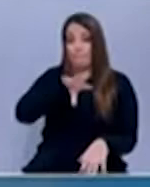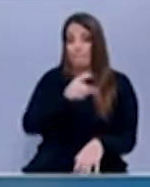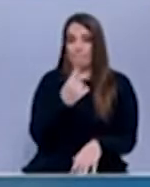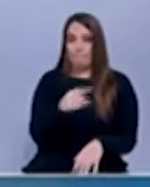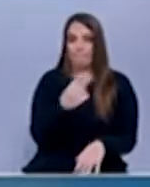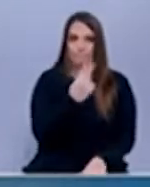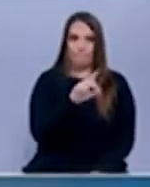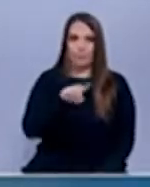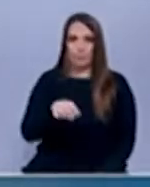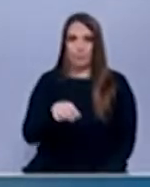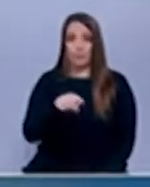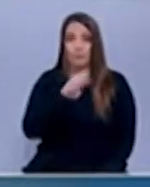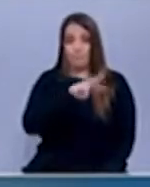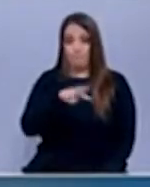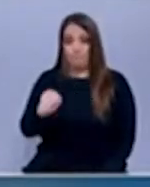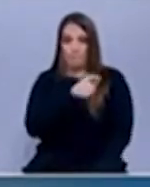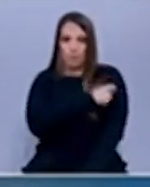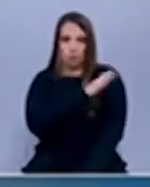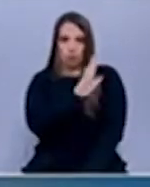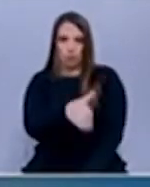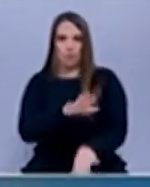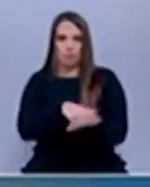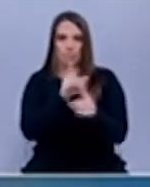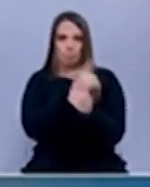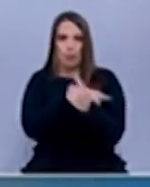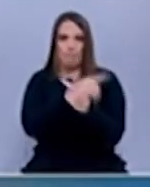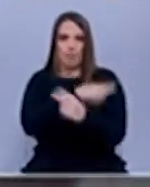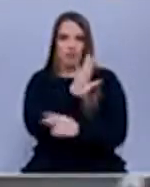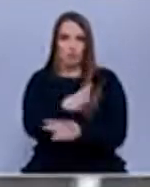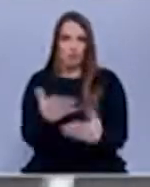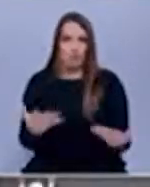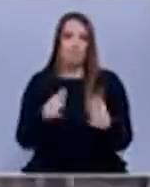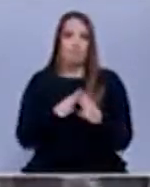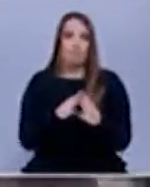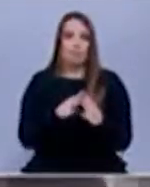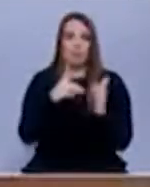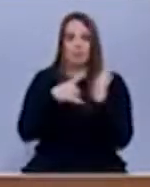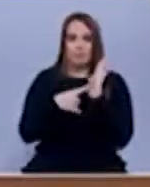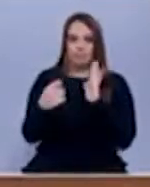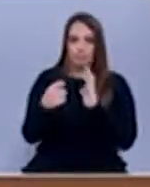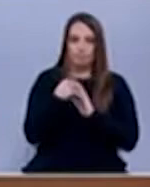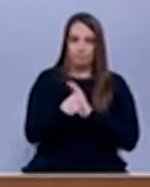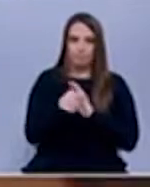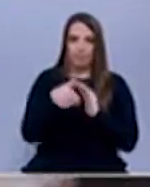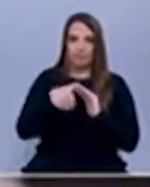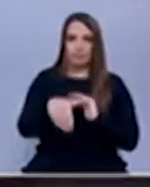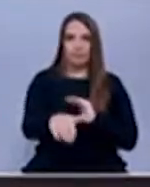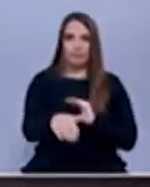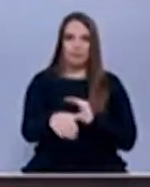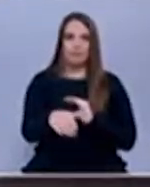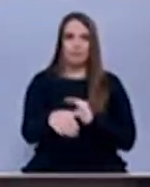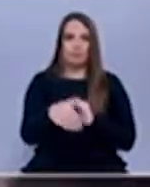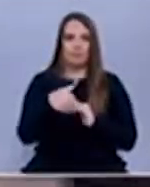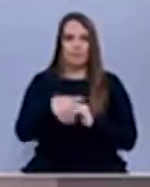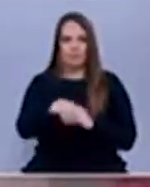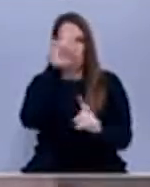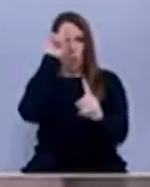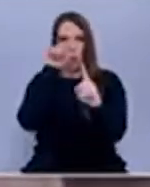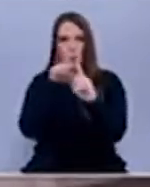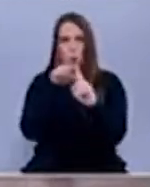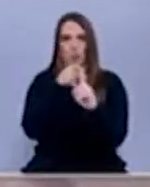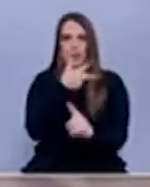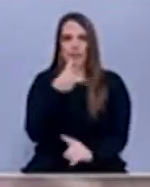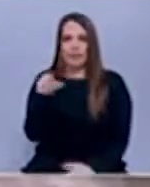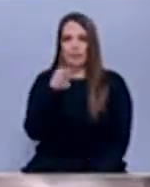2 milhões de vacinados com as duas doses da vacina. Já nos Estados Unidos, estão prestes a atingir a meta das